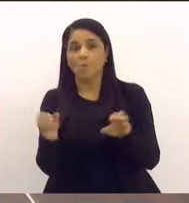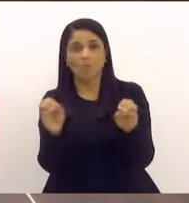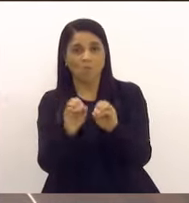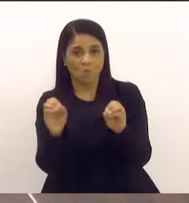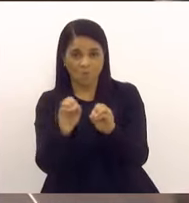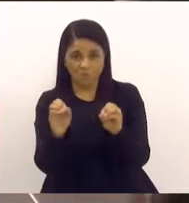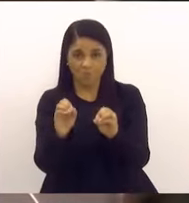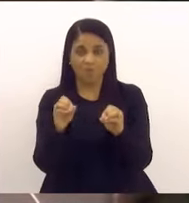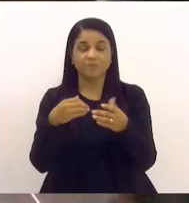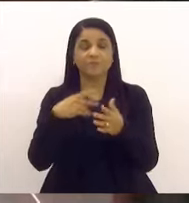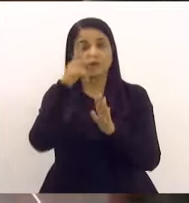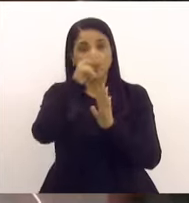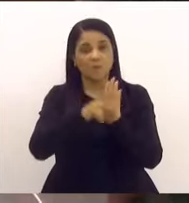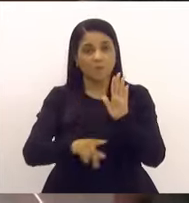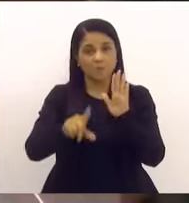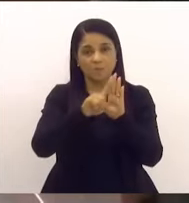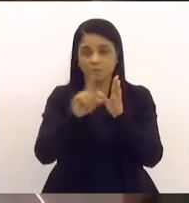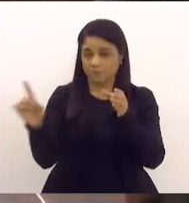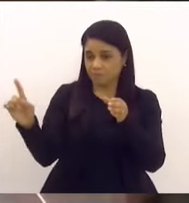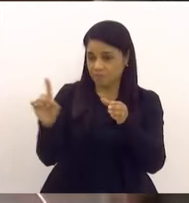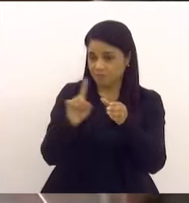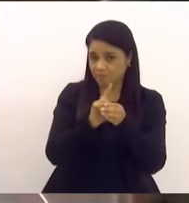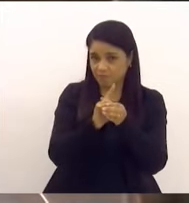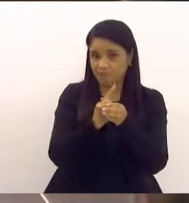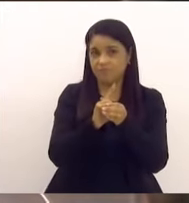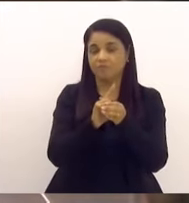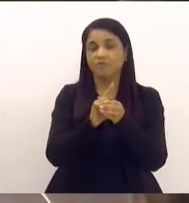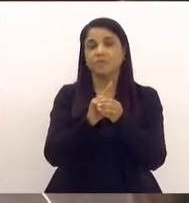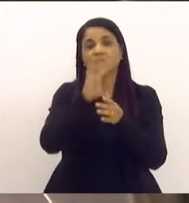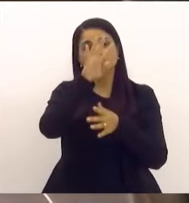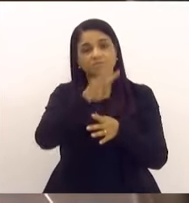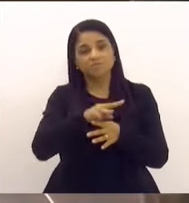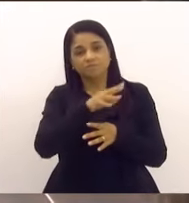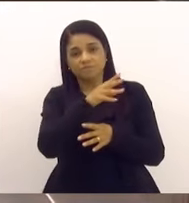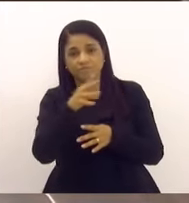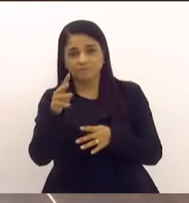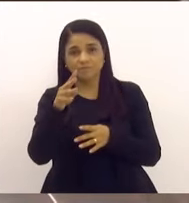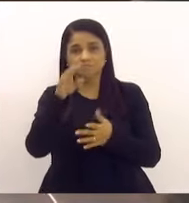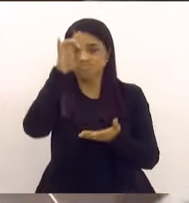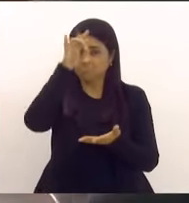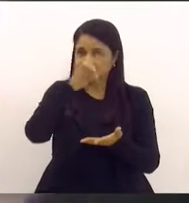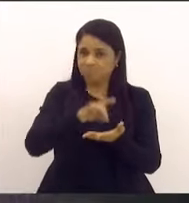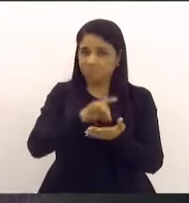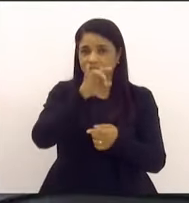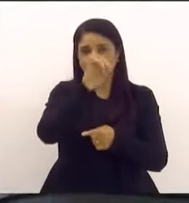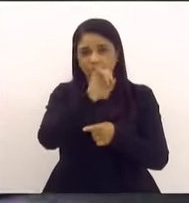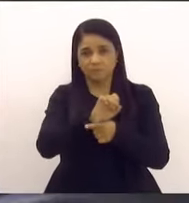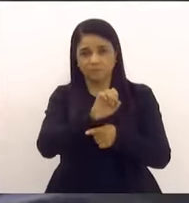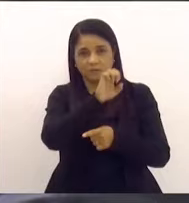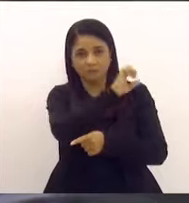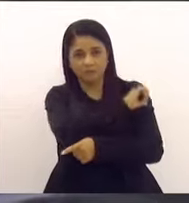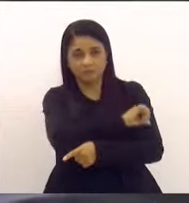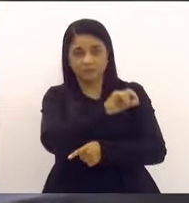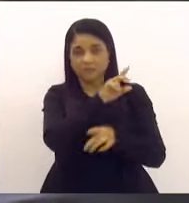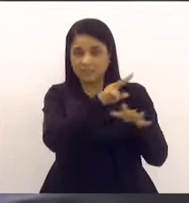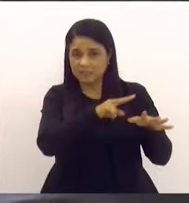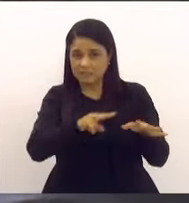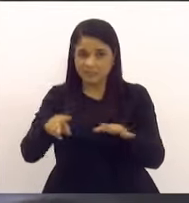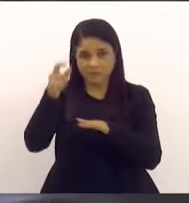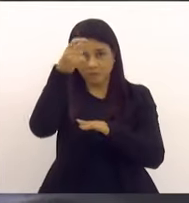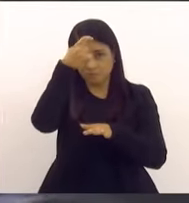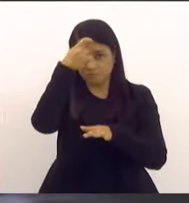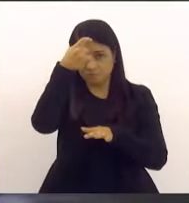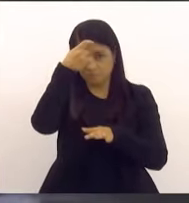ele acabou de abrir a coautoria, que inclui no calendário oficial do nosso estado a semana de conscientização e prevenção